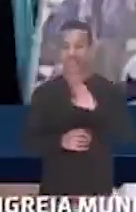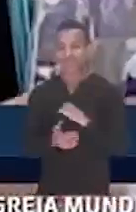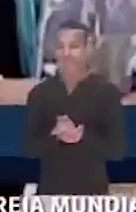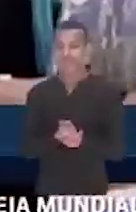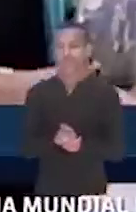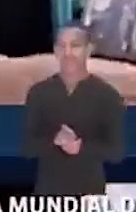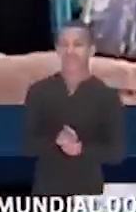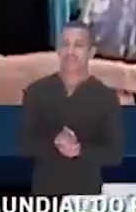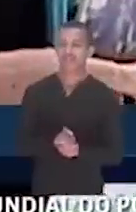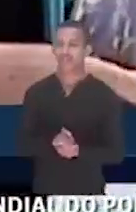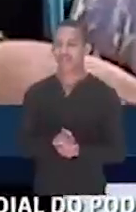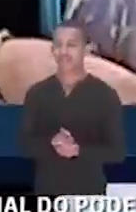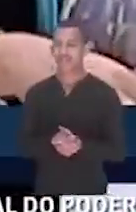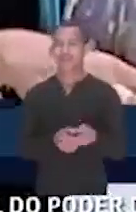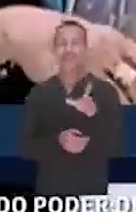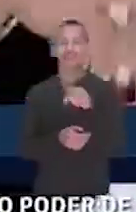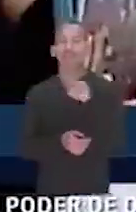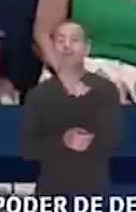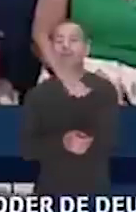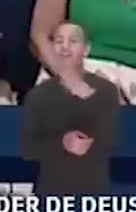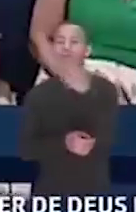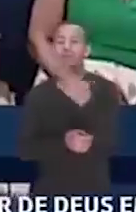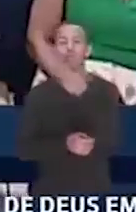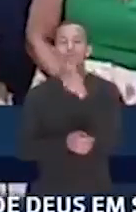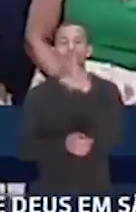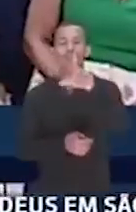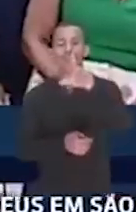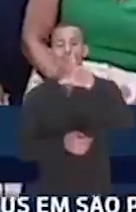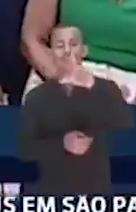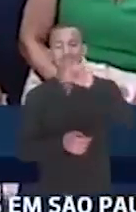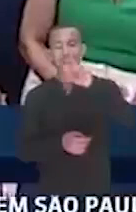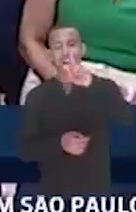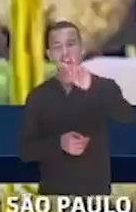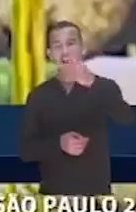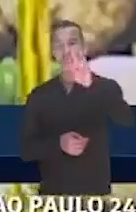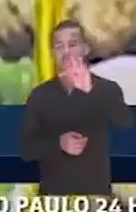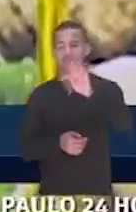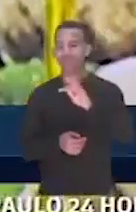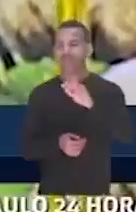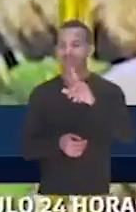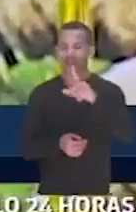Quem conhece o doce light? Quem conhece? O que é um doce light? Que não?